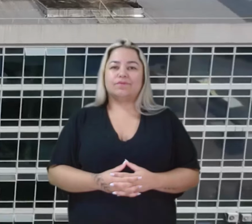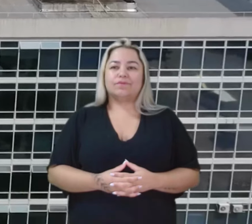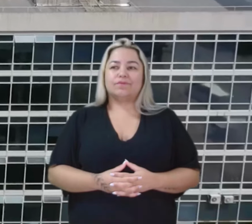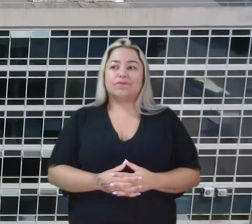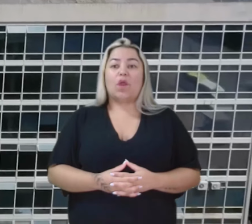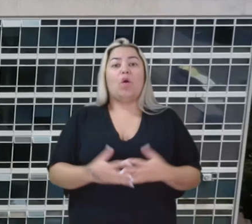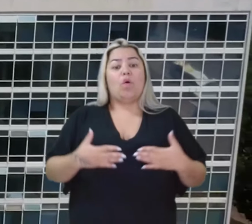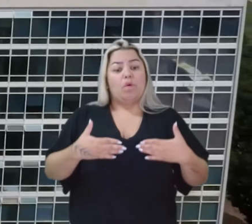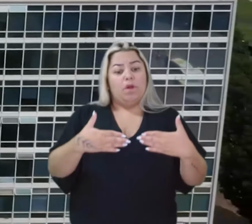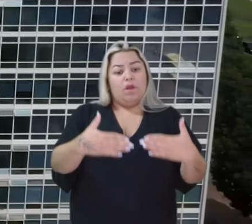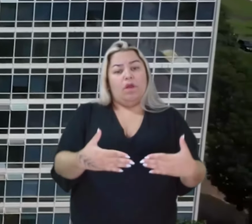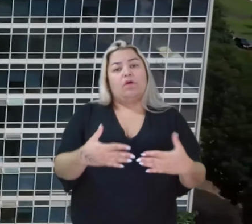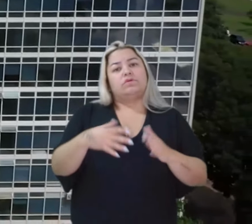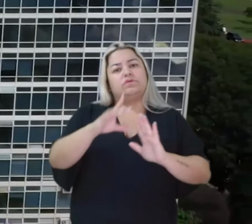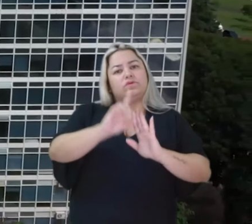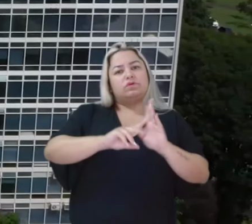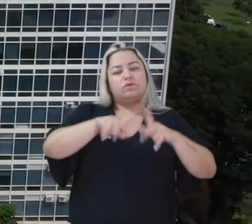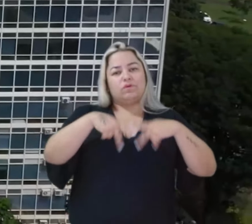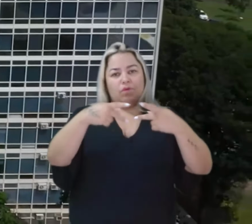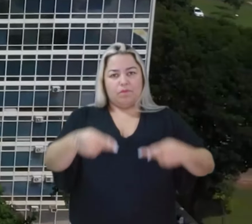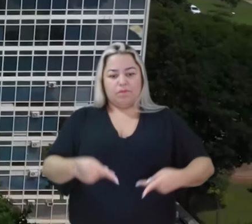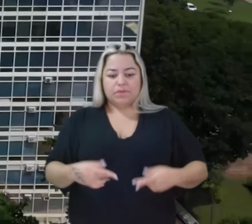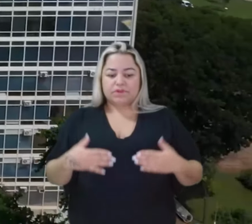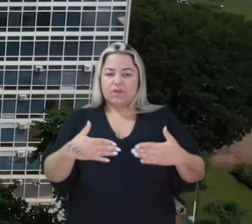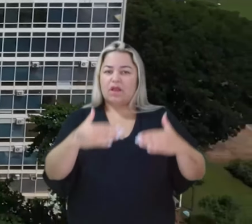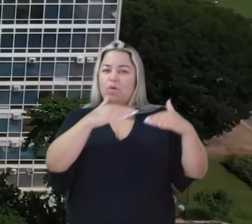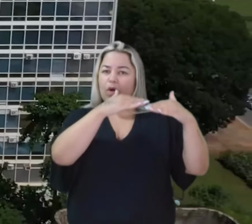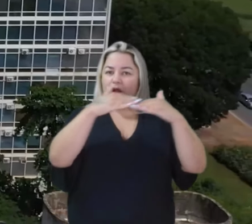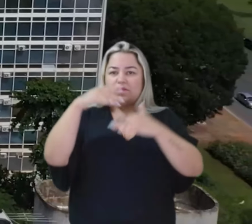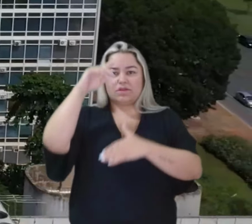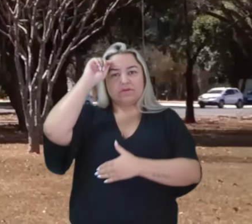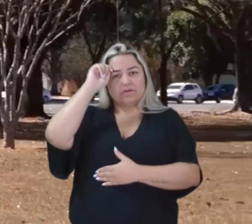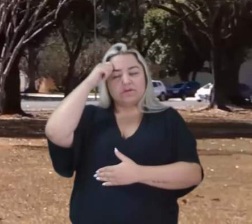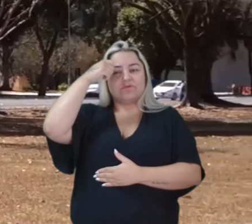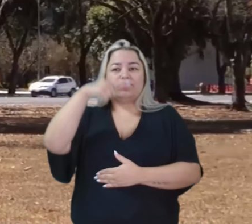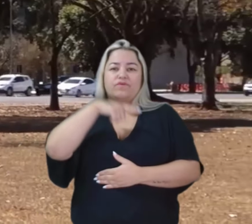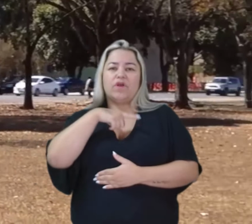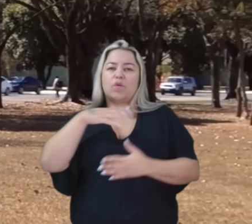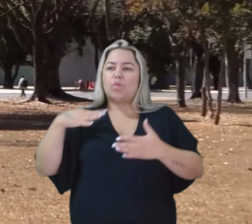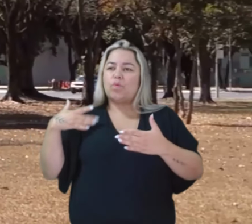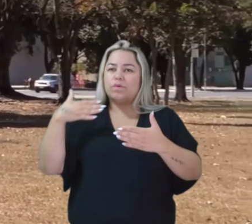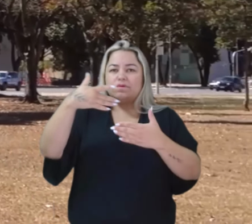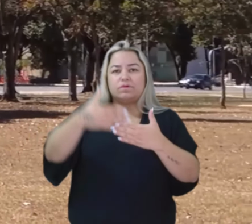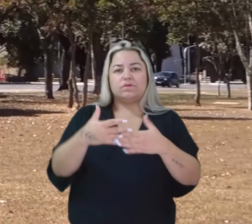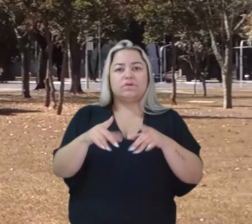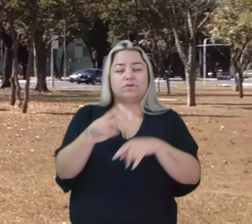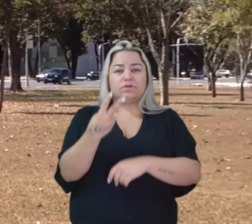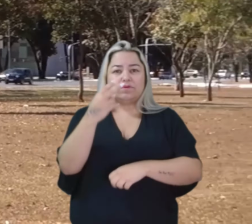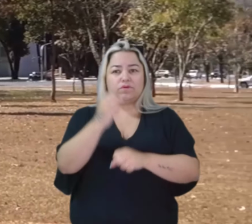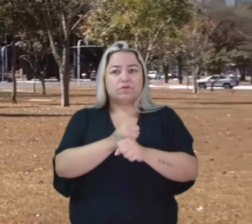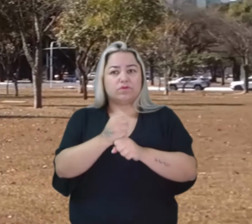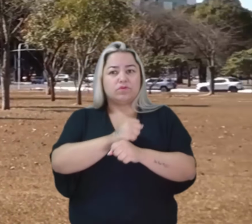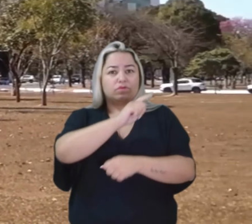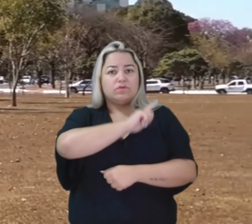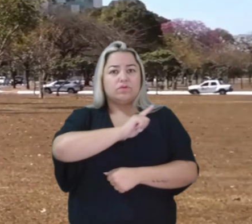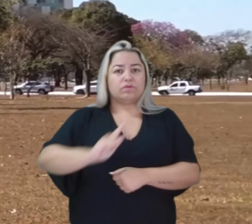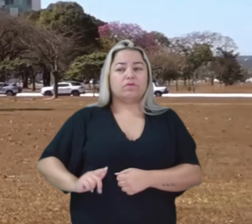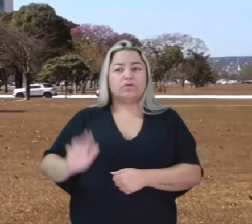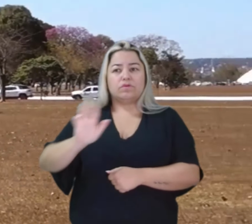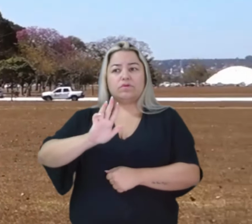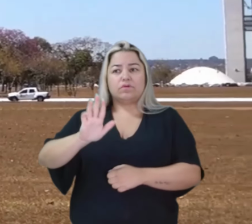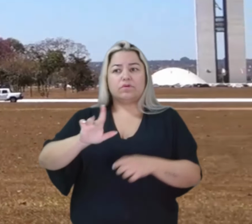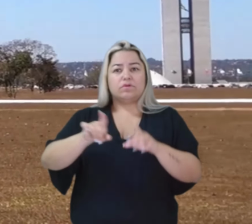O Ministério dos Direitos Humanos e o Ministério da Igualdade Racial tiveram muitos avanços nesses 2 anos de governo Lula,